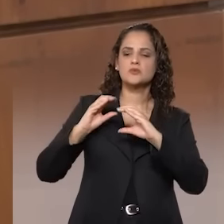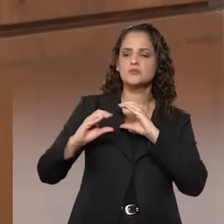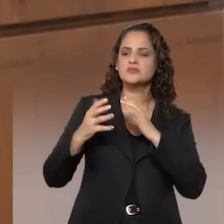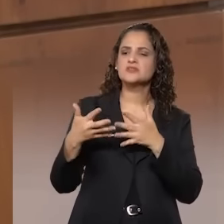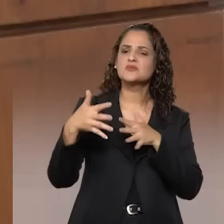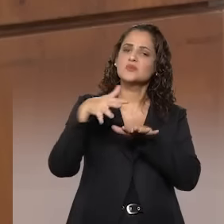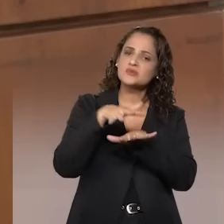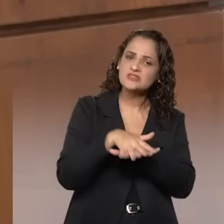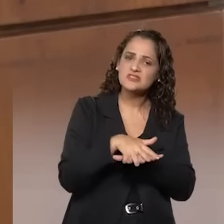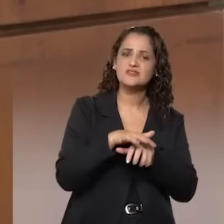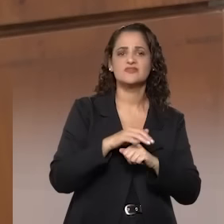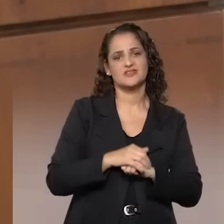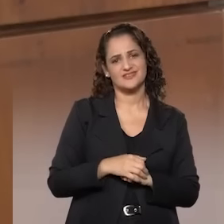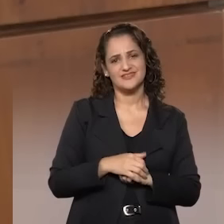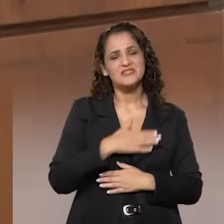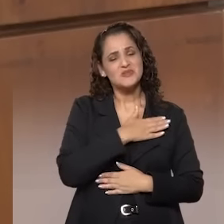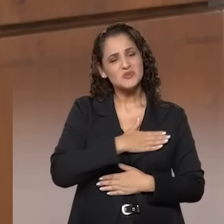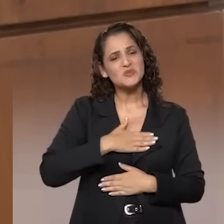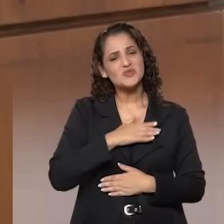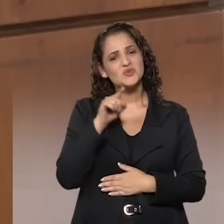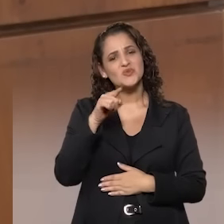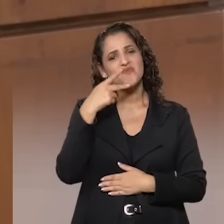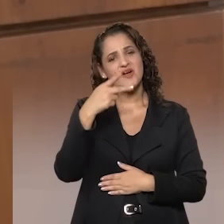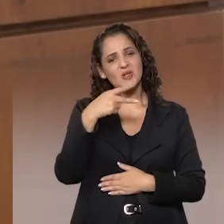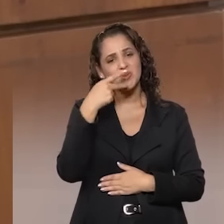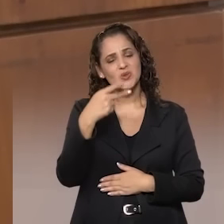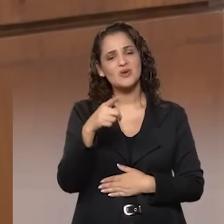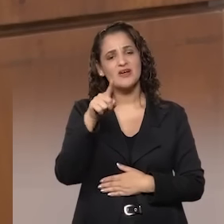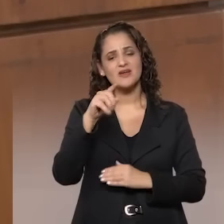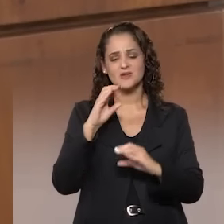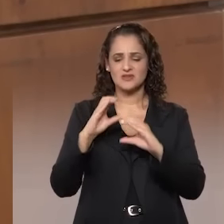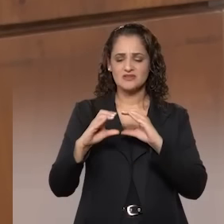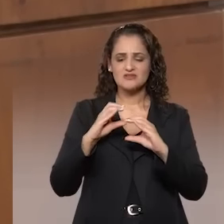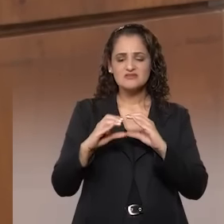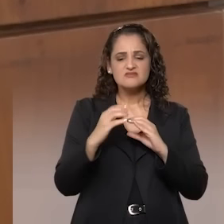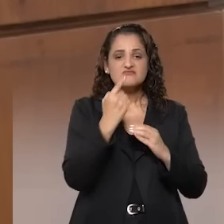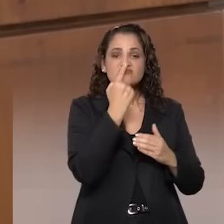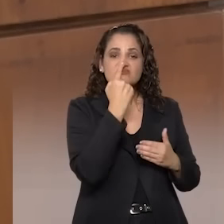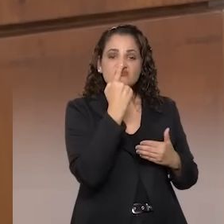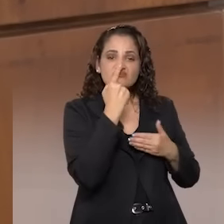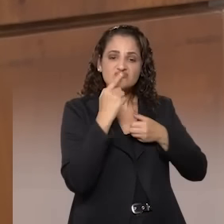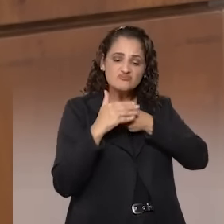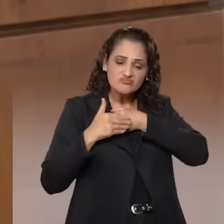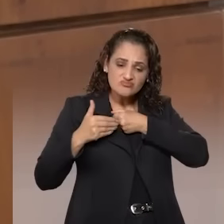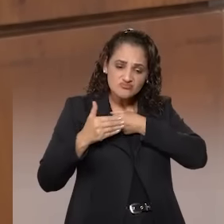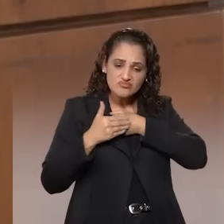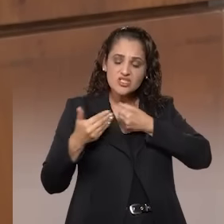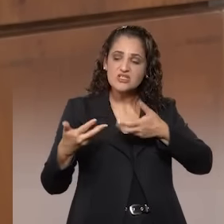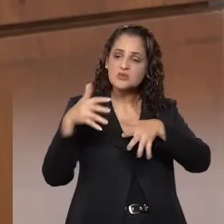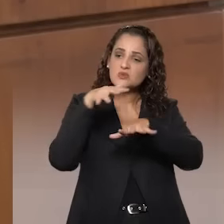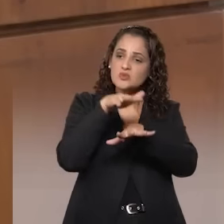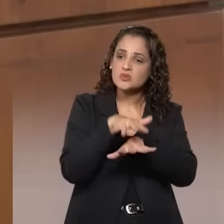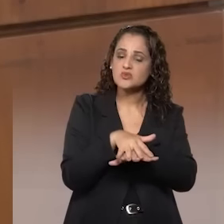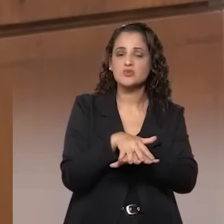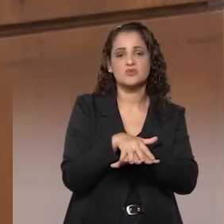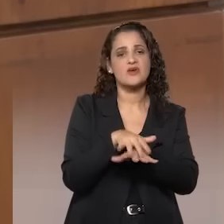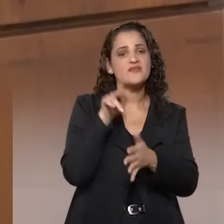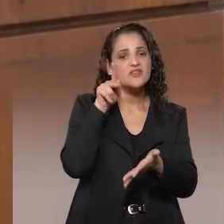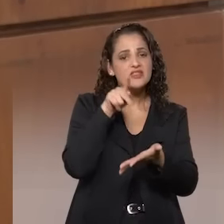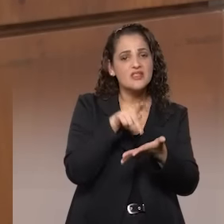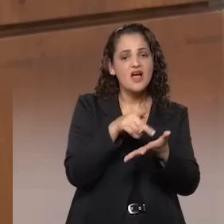uma comunicação afetiva até que inclua que seja uma comunicação de fato que acolha todas as pessoas que estão à nossa volta no mundo do